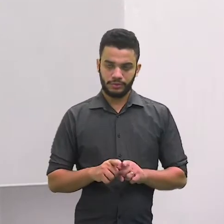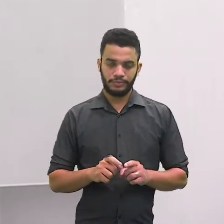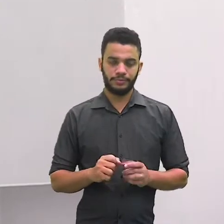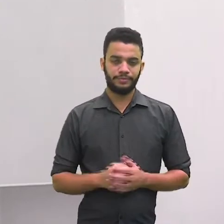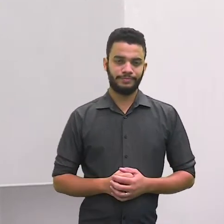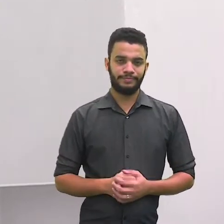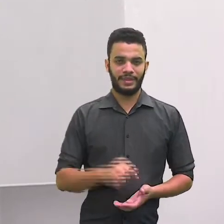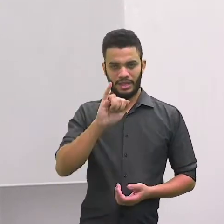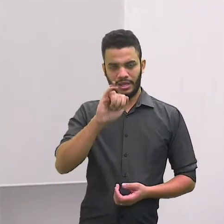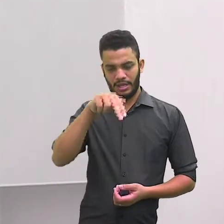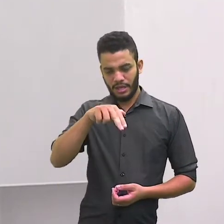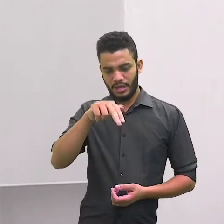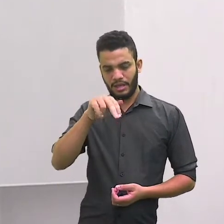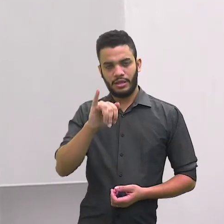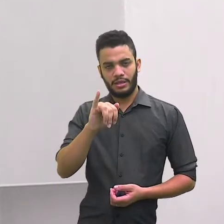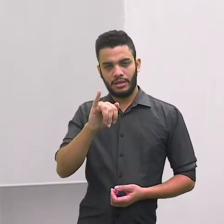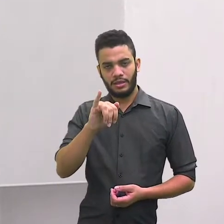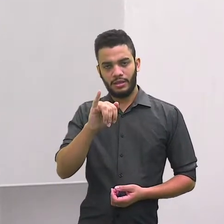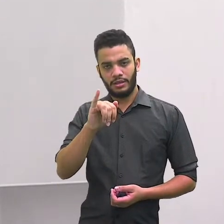I-N-I.